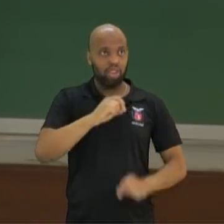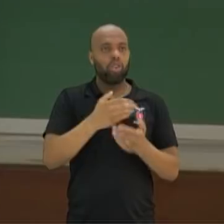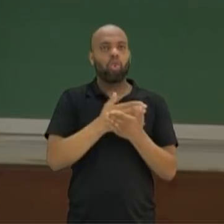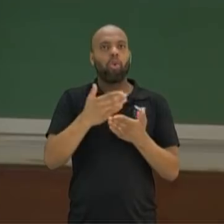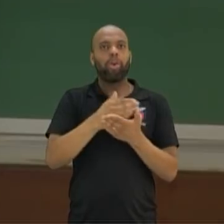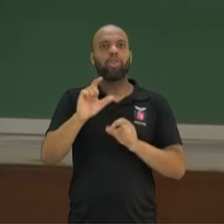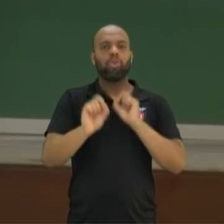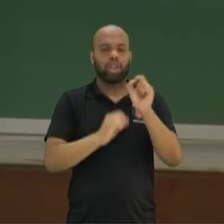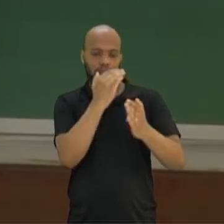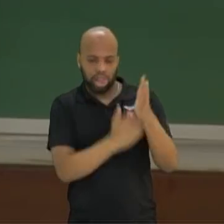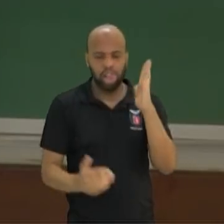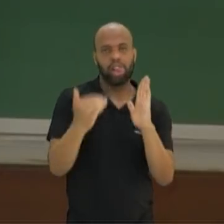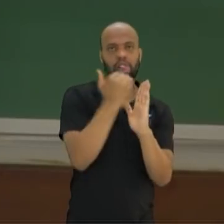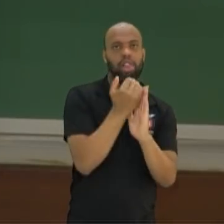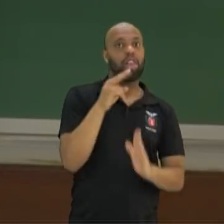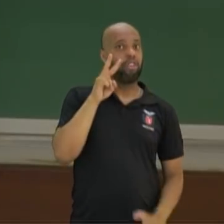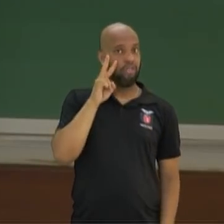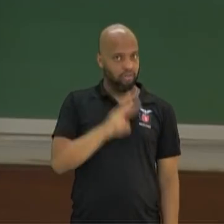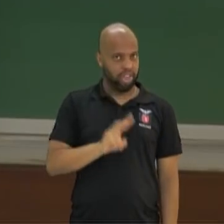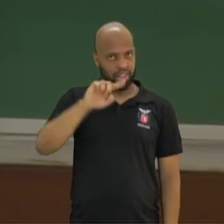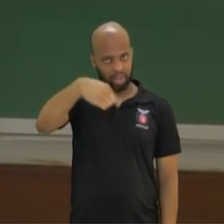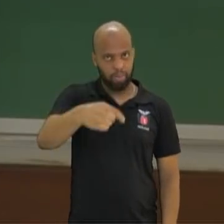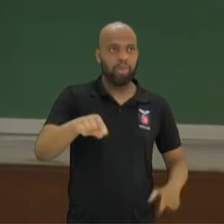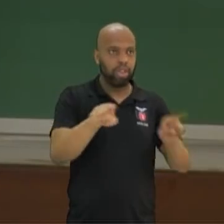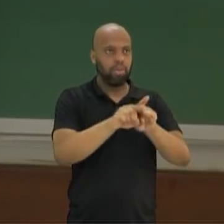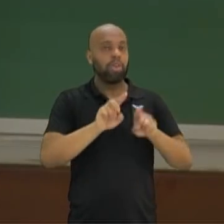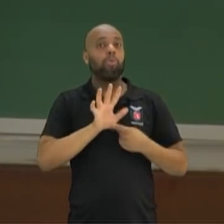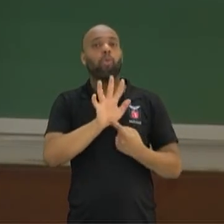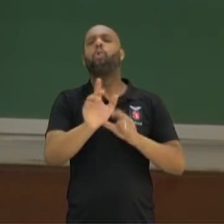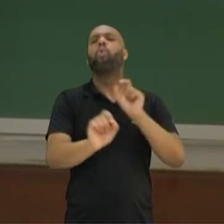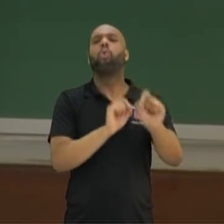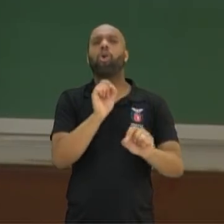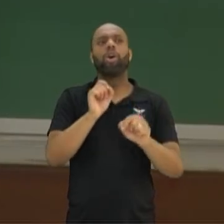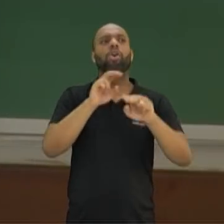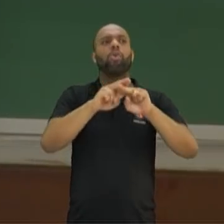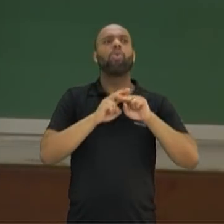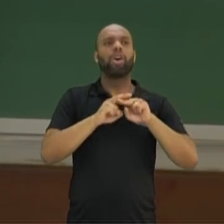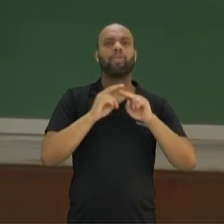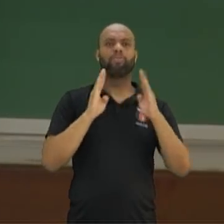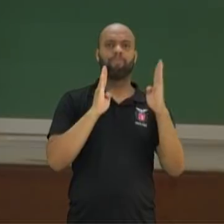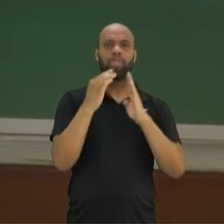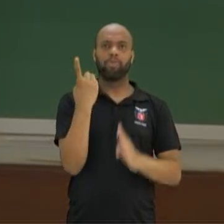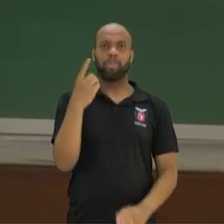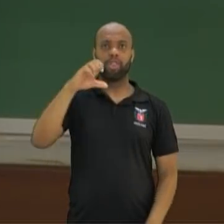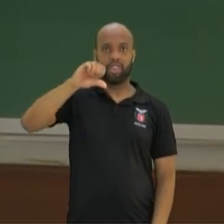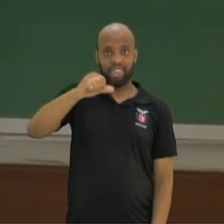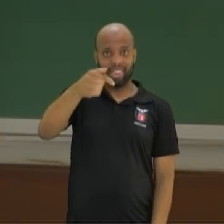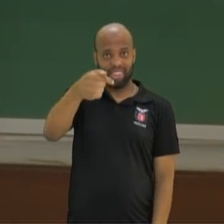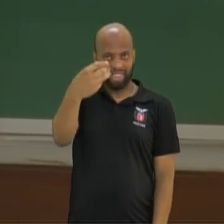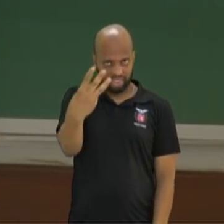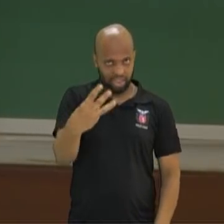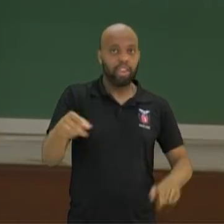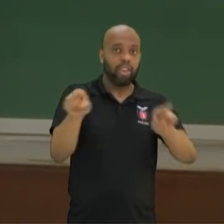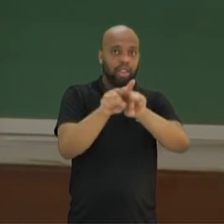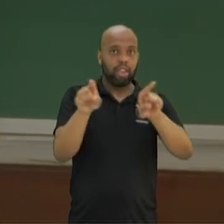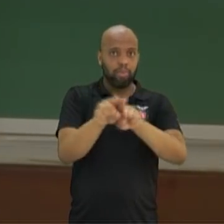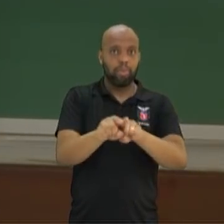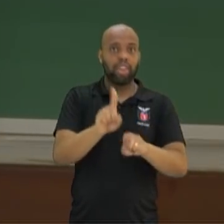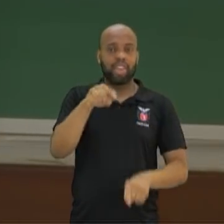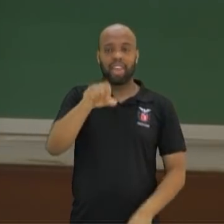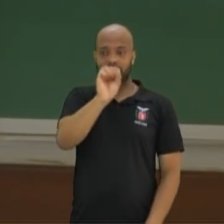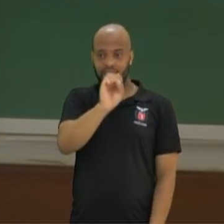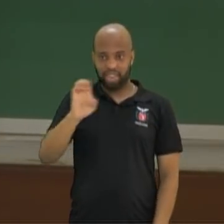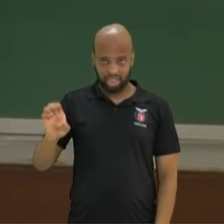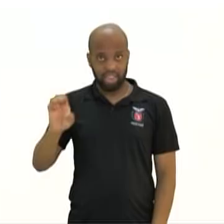grande salto, que nós vamos ver na sequência, mostrando aqui pela data de 1973. Também na região São